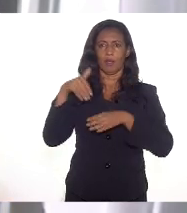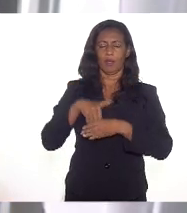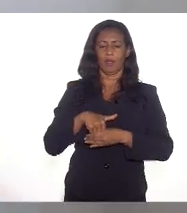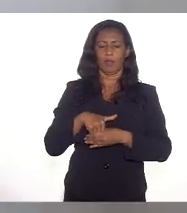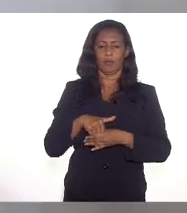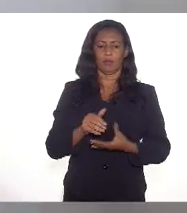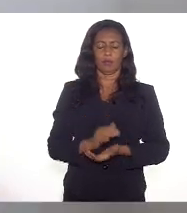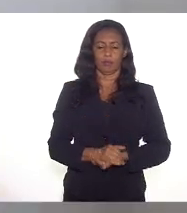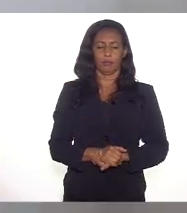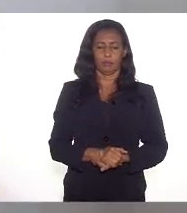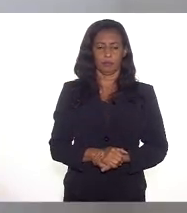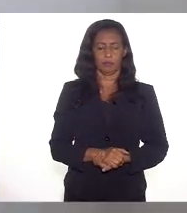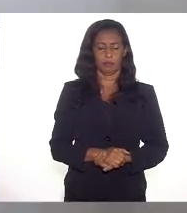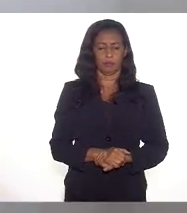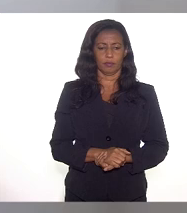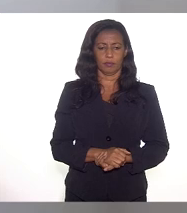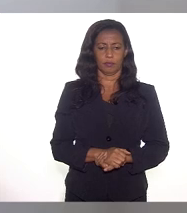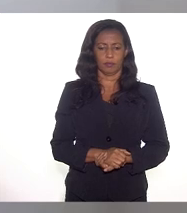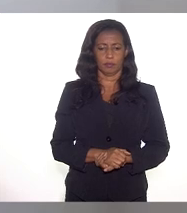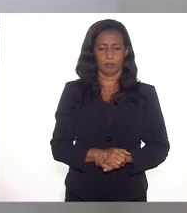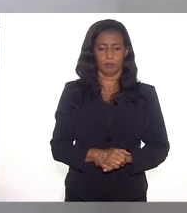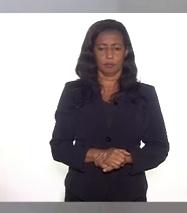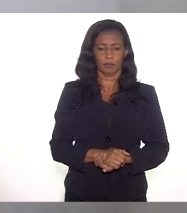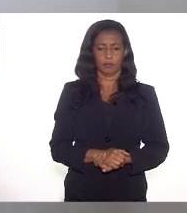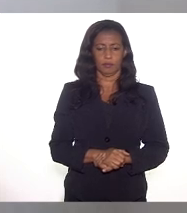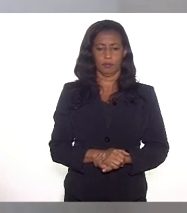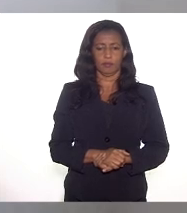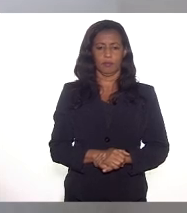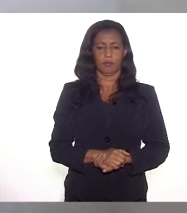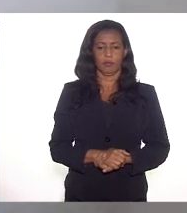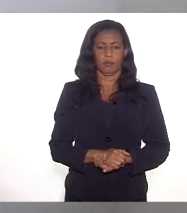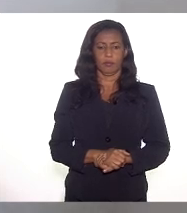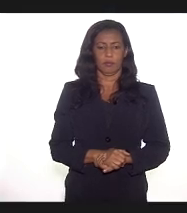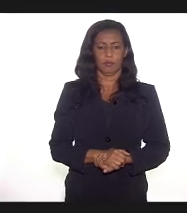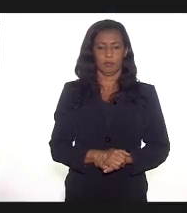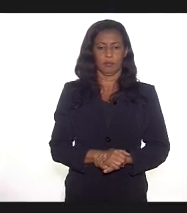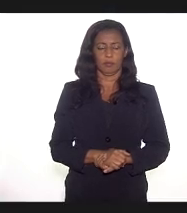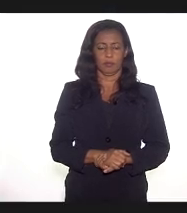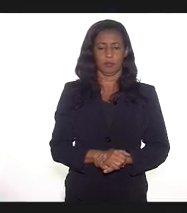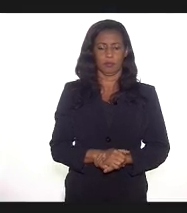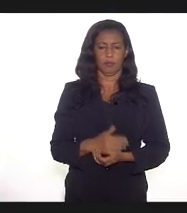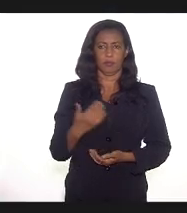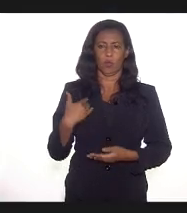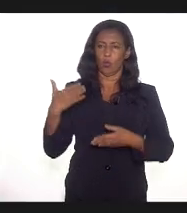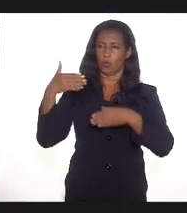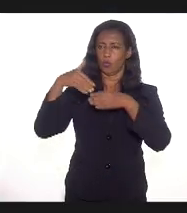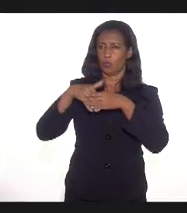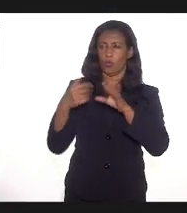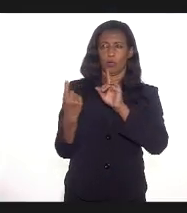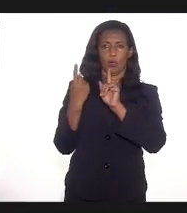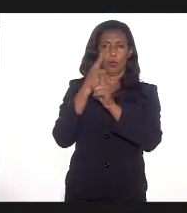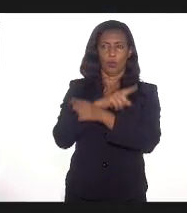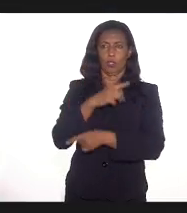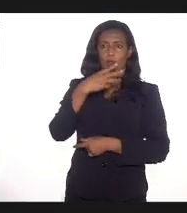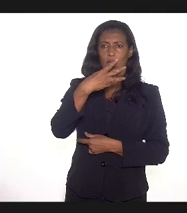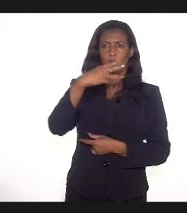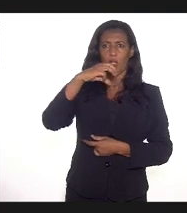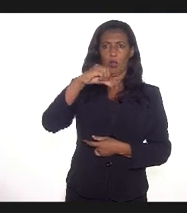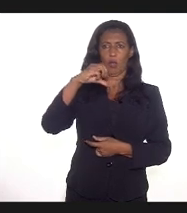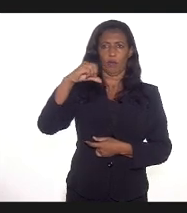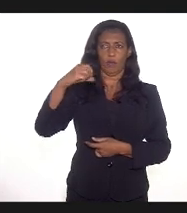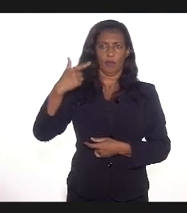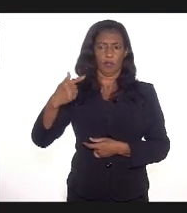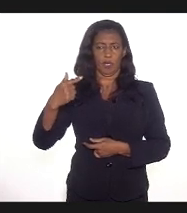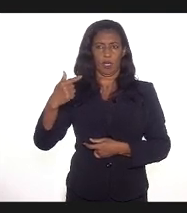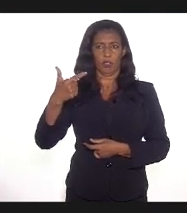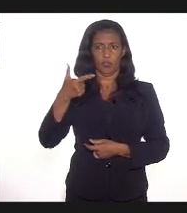voto. Deputado Flávio, deputado Valdec, brevemente, por favor. Senhor presidente, o nosso voto é contrário ao projeto 3997 de